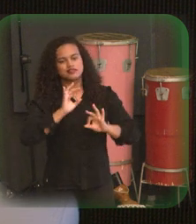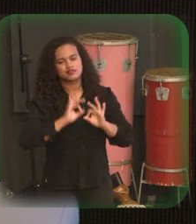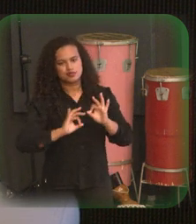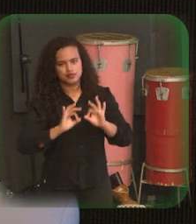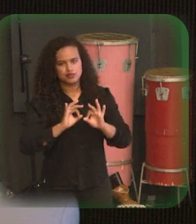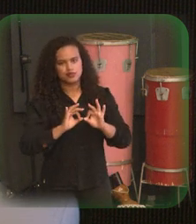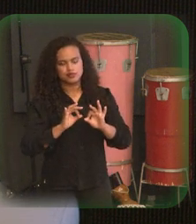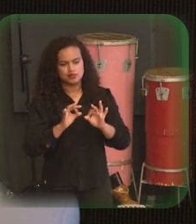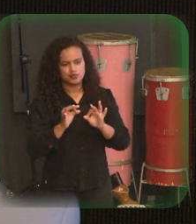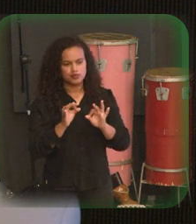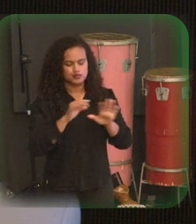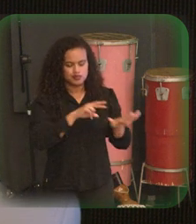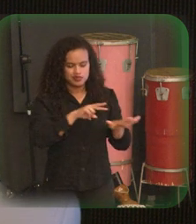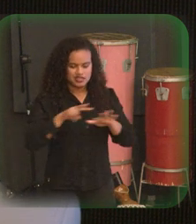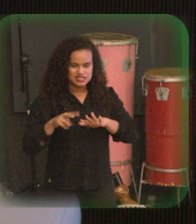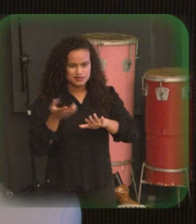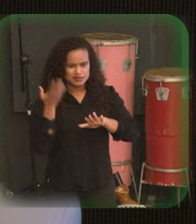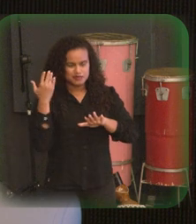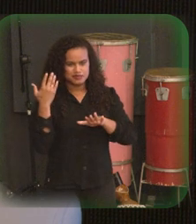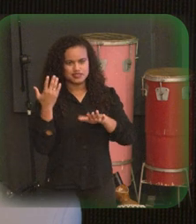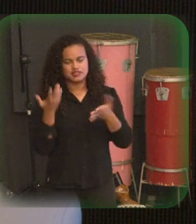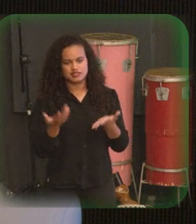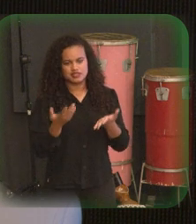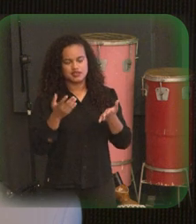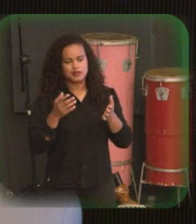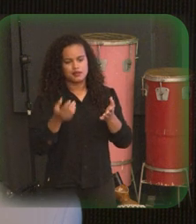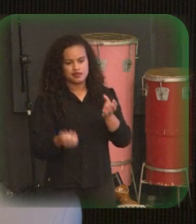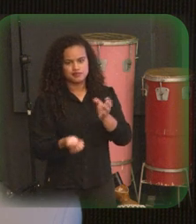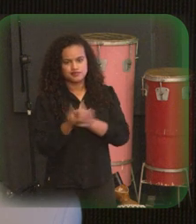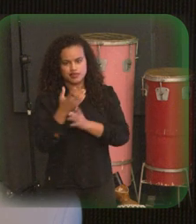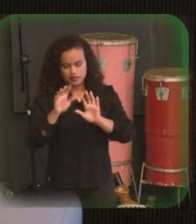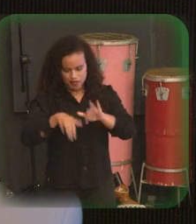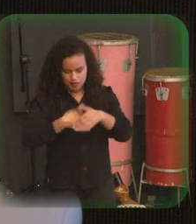essa última semana, né, para promover esse grande evento, não é mesmo, Fernando?